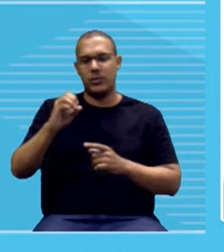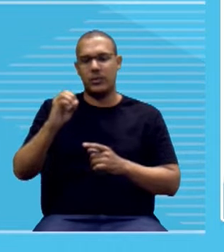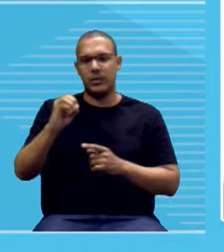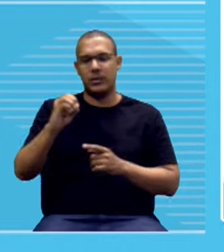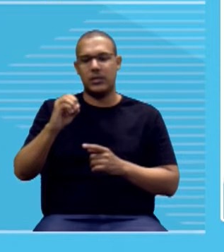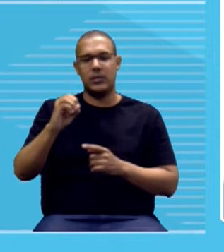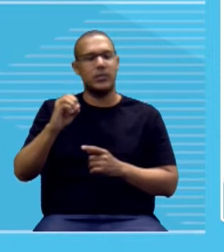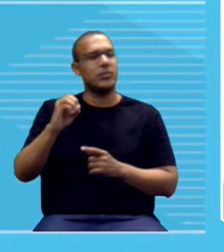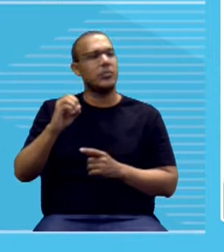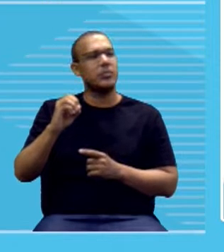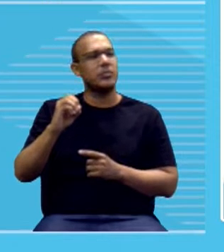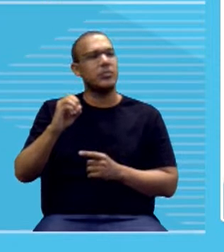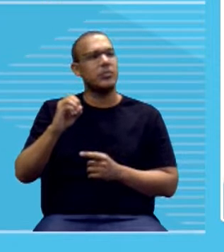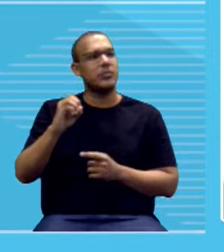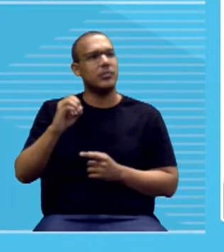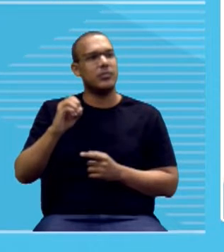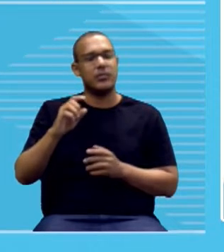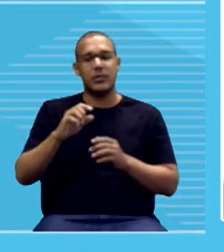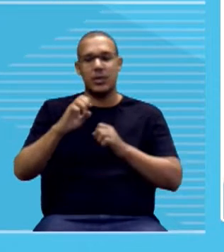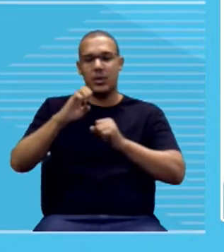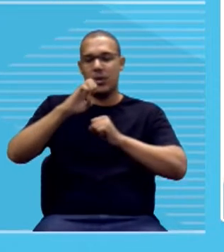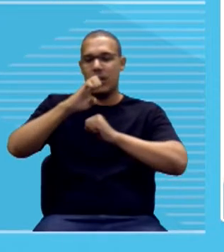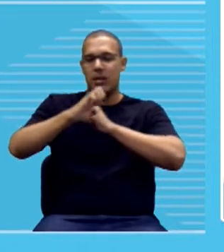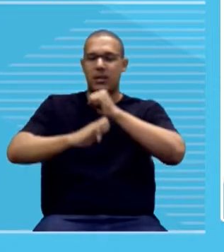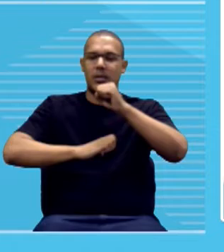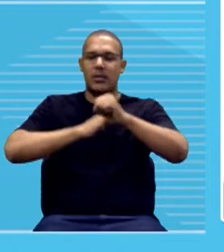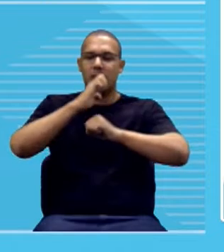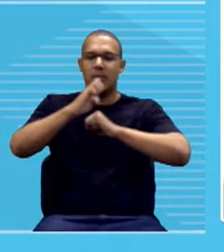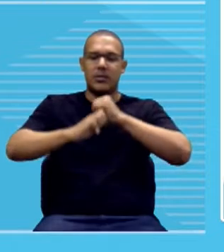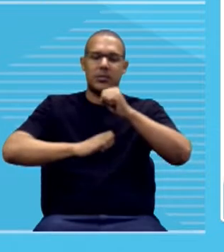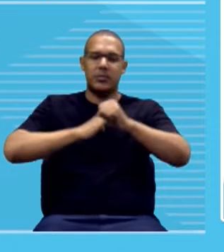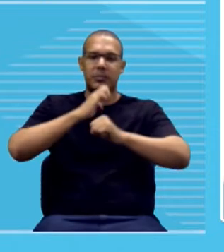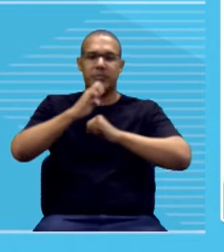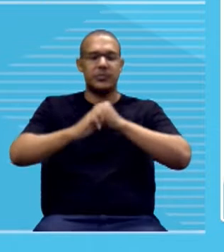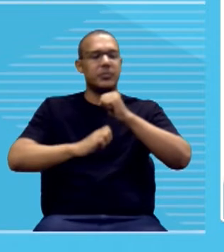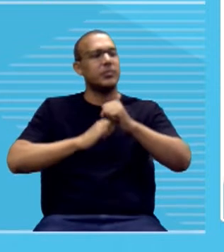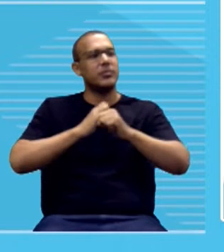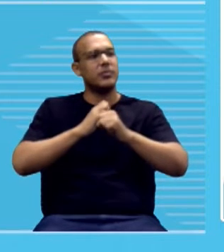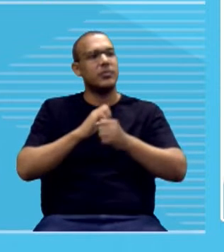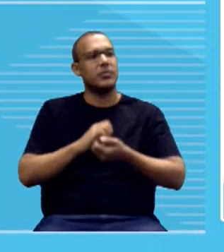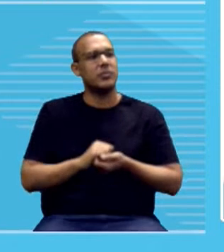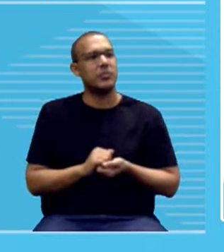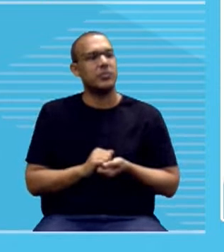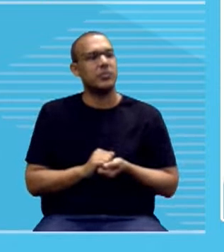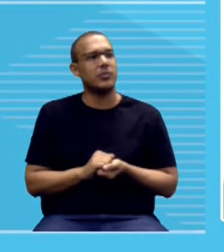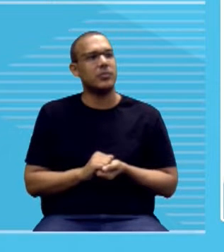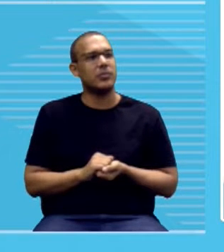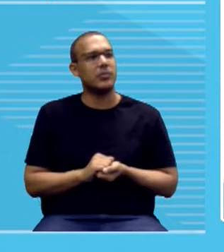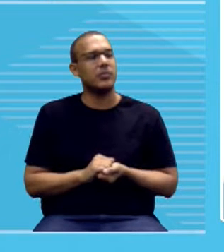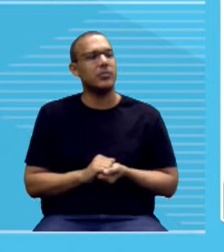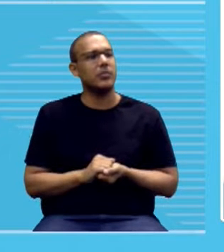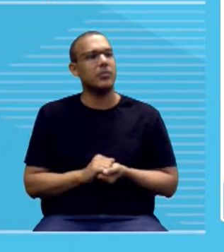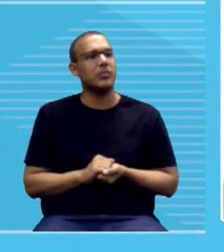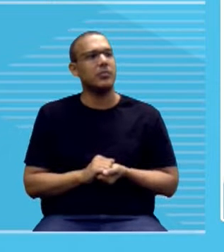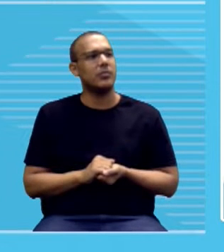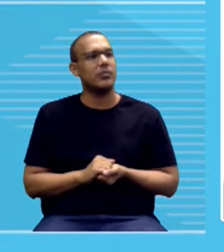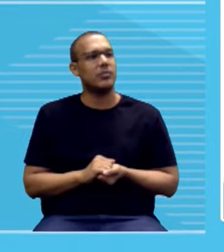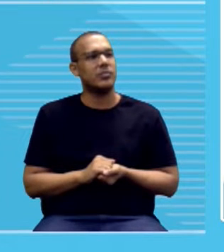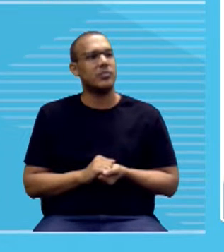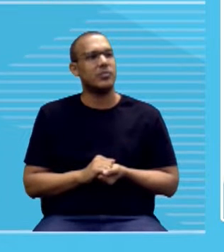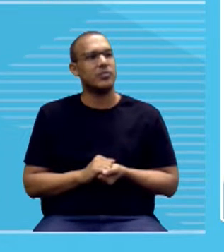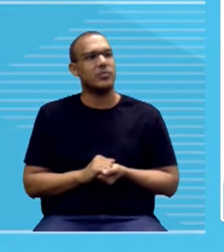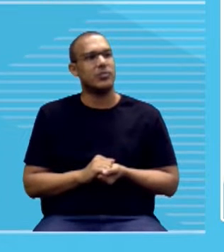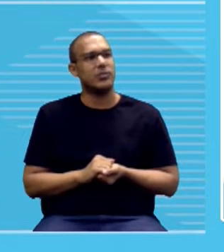e os famosos elétrons, que circundam aí, né, o nosso átomo, fazendo com que você